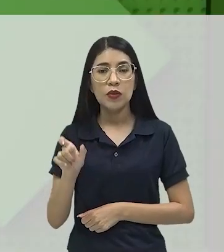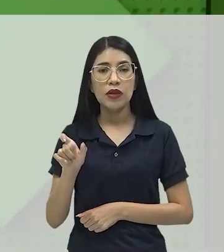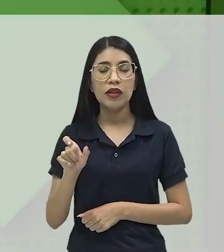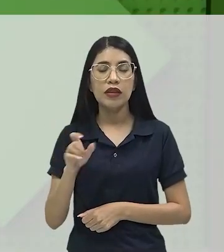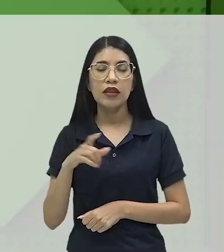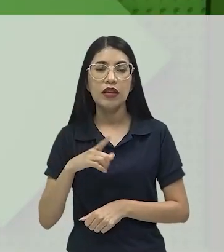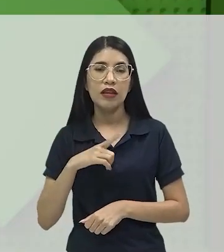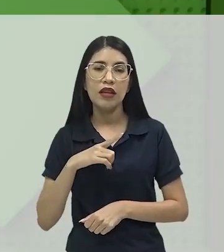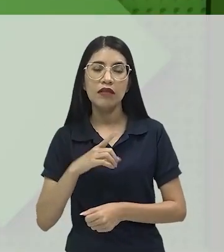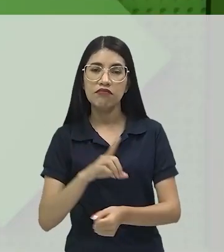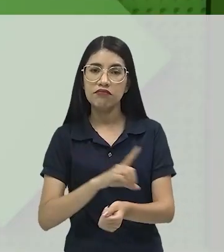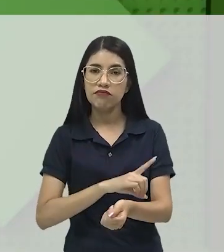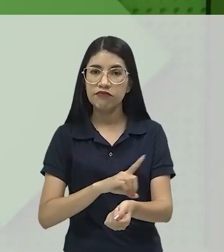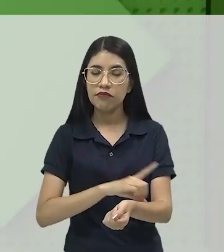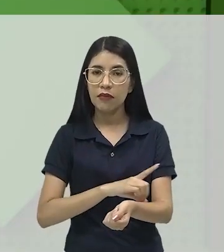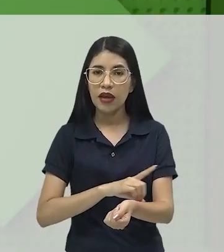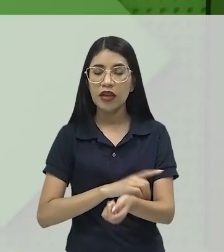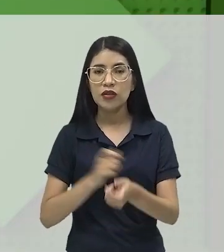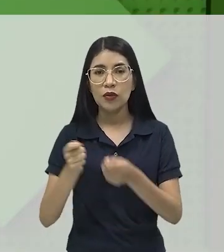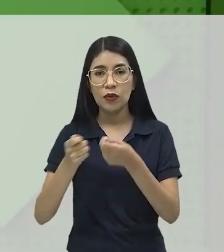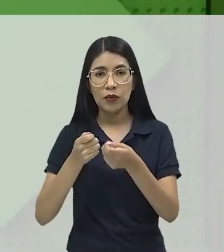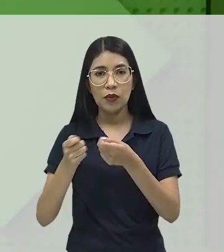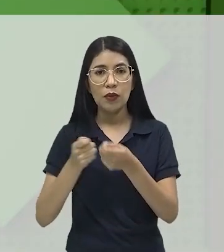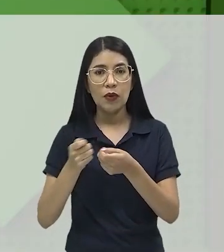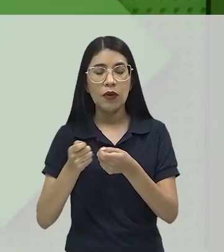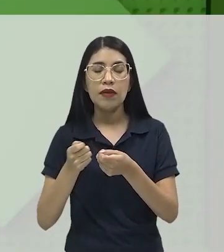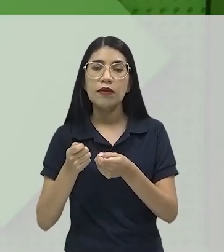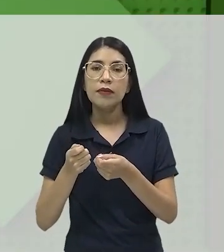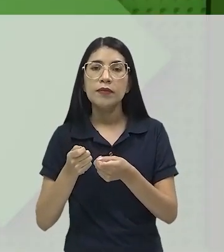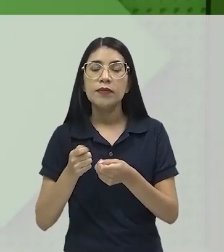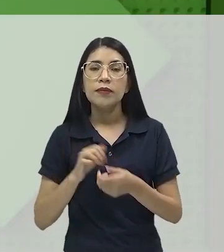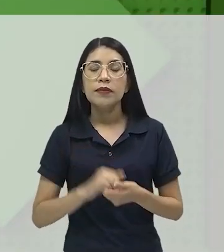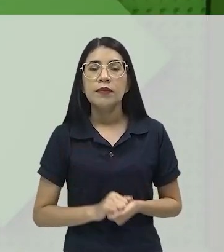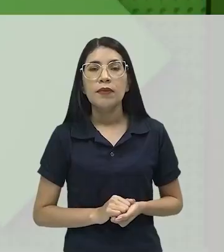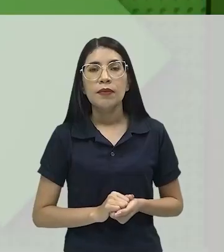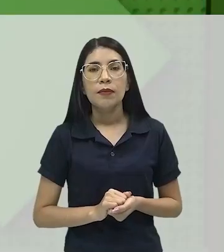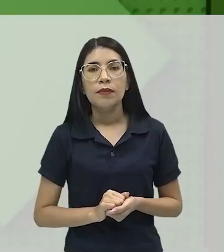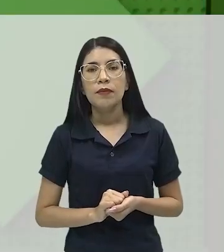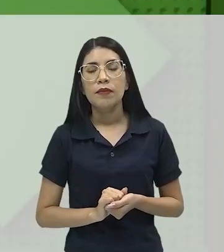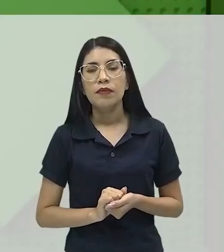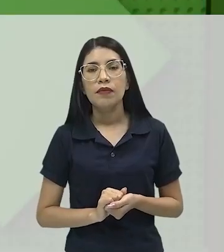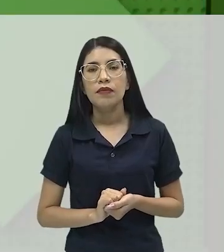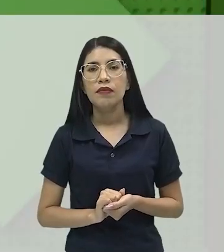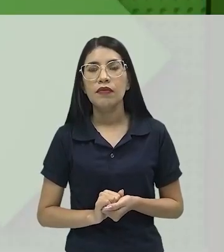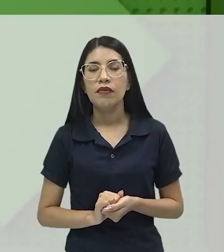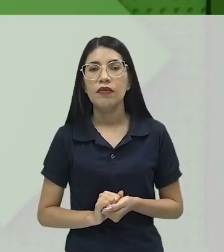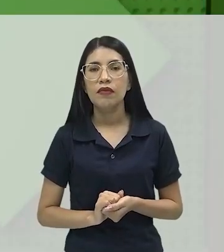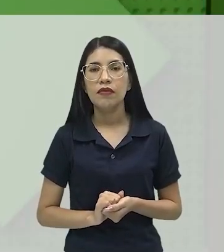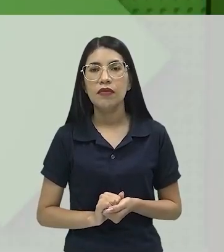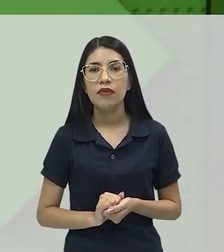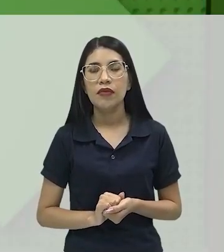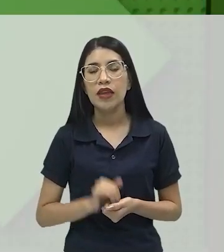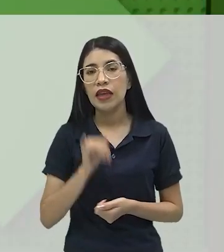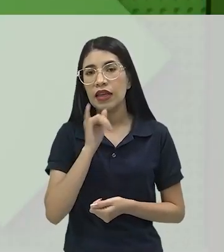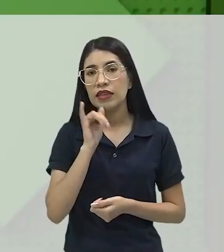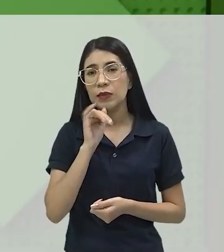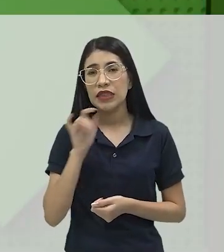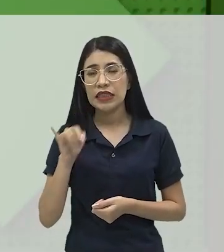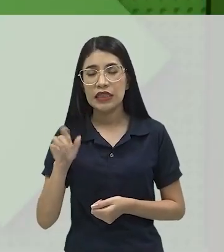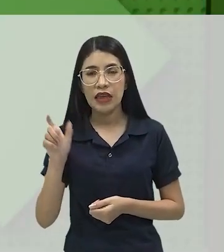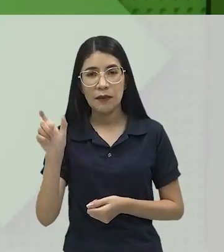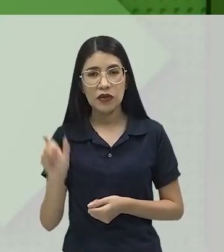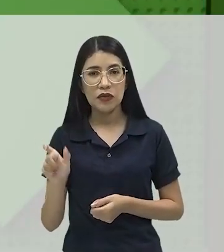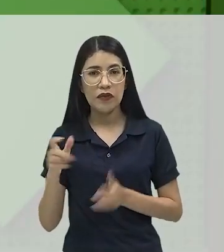que está com a diabetes descontrolada, como a gente diz, se ela for fazer